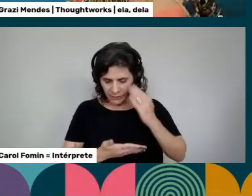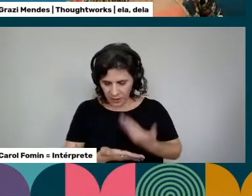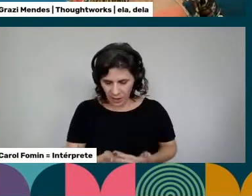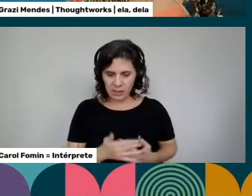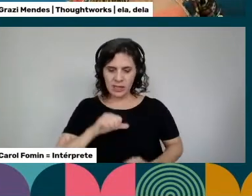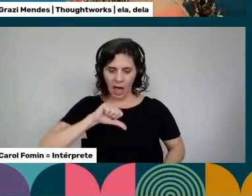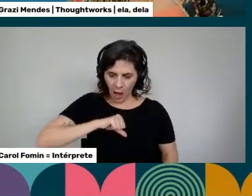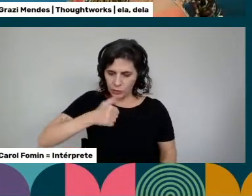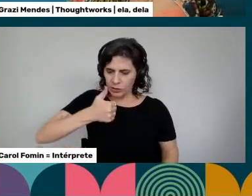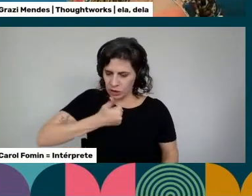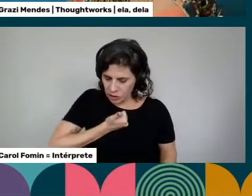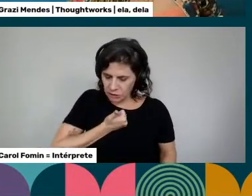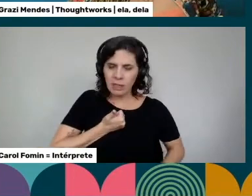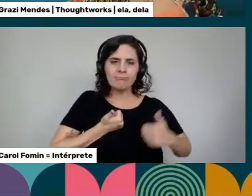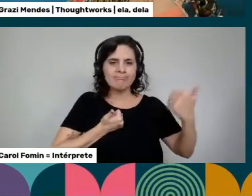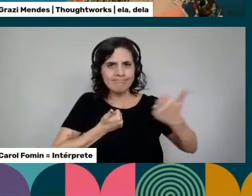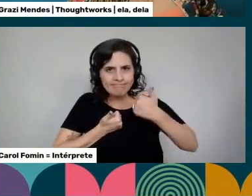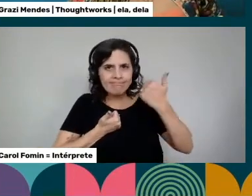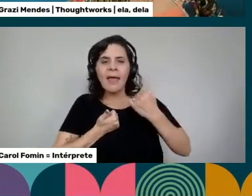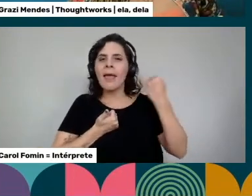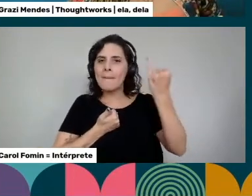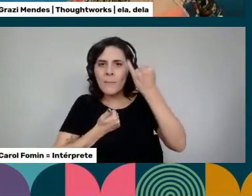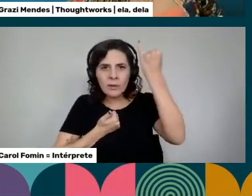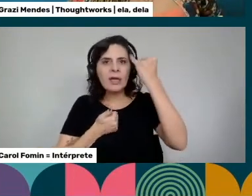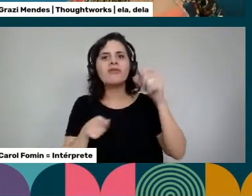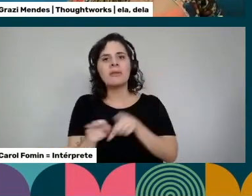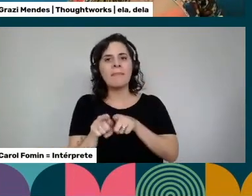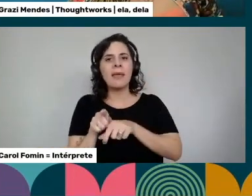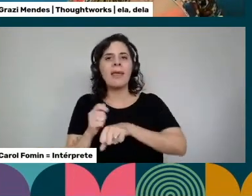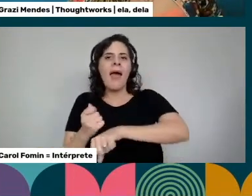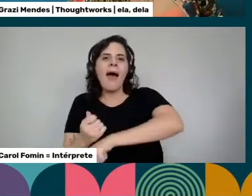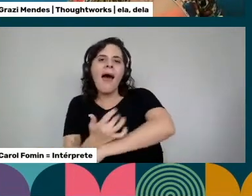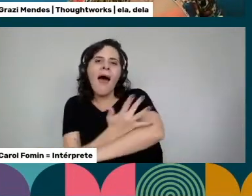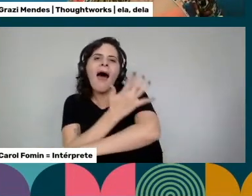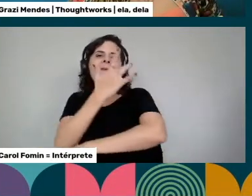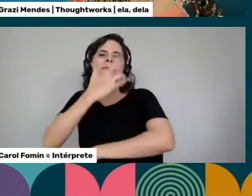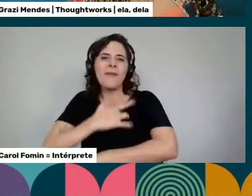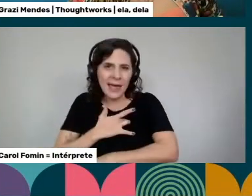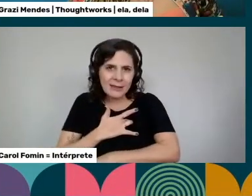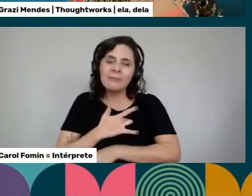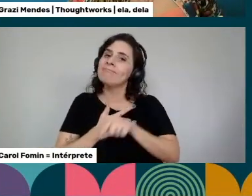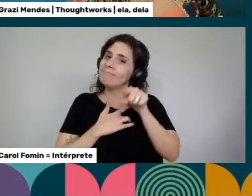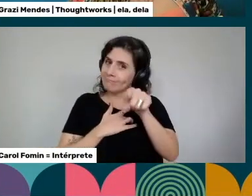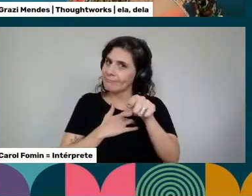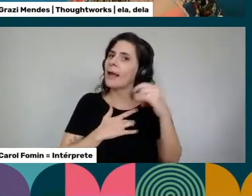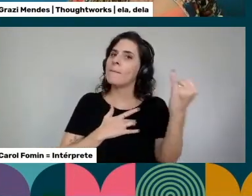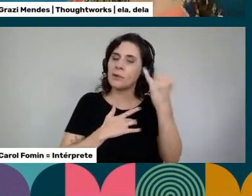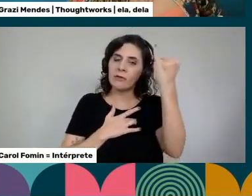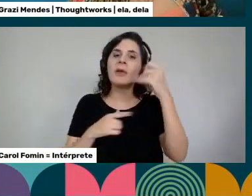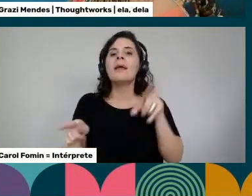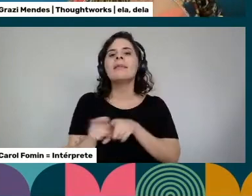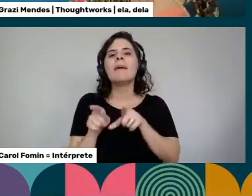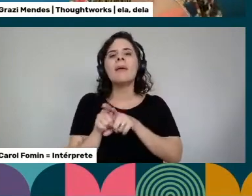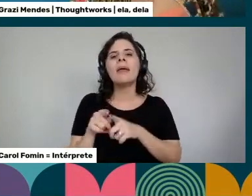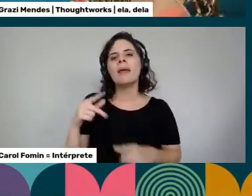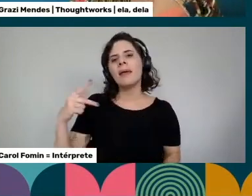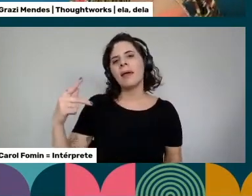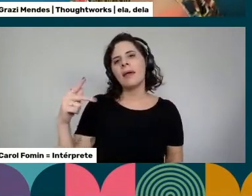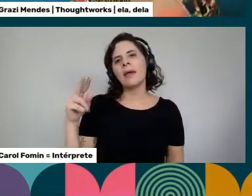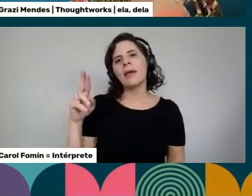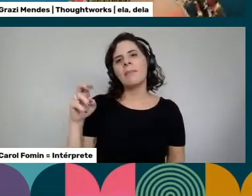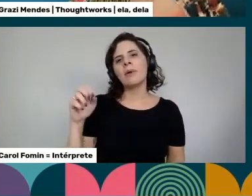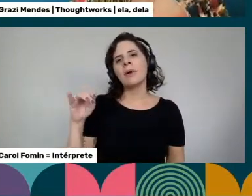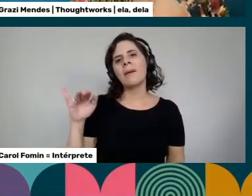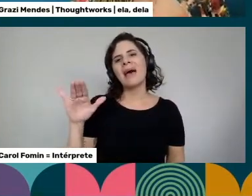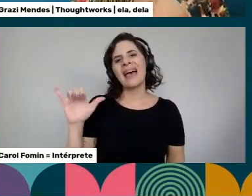e o afeto faz parte muito disso, né? A gente costuma dizer que a programaria é uma das comunidades mais amorosas, bebendo no conceito de amor de Bell Hooks, né, de que